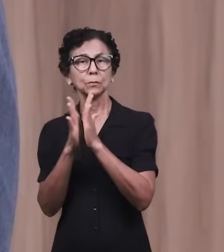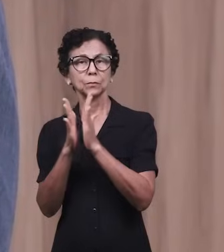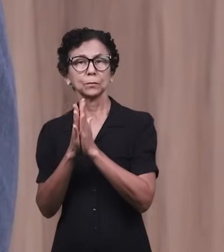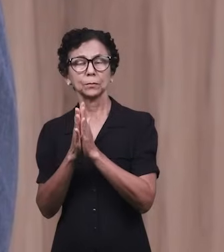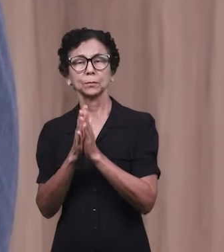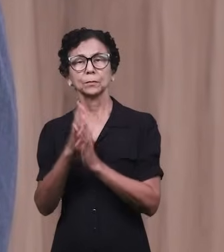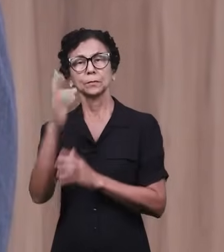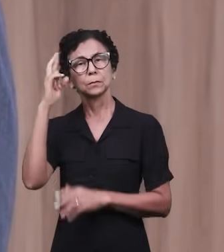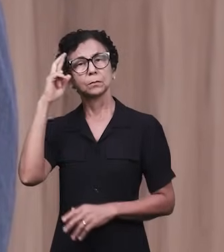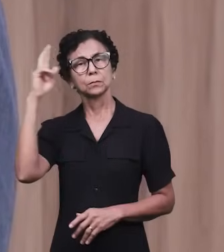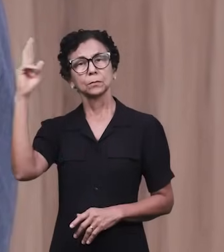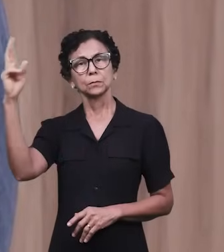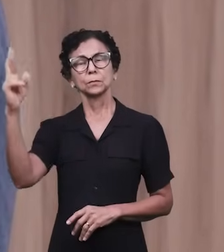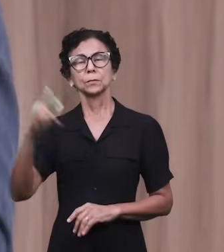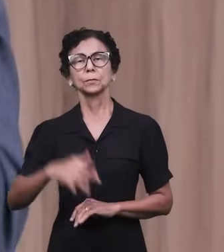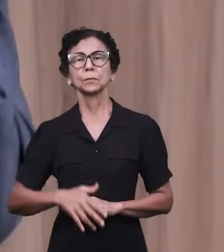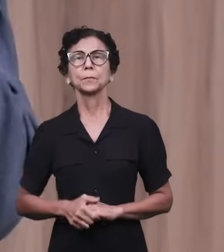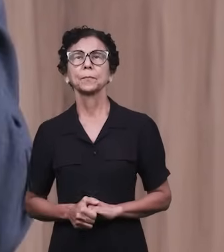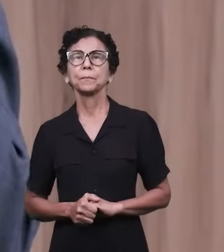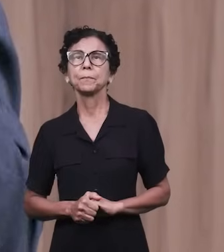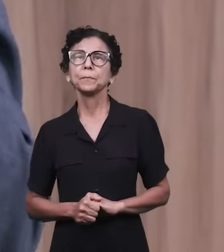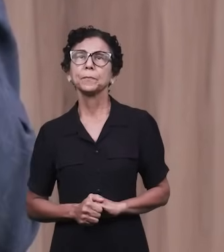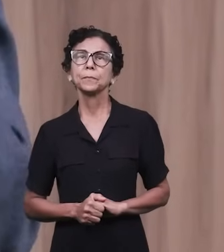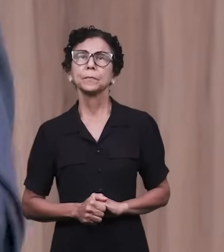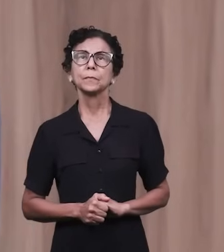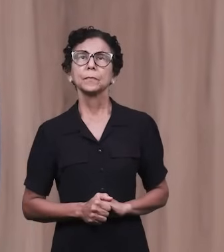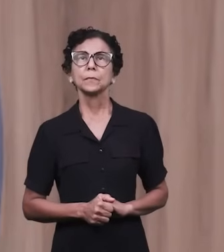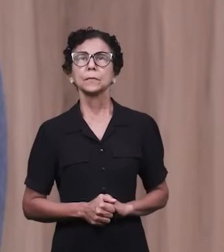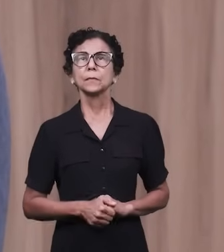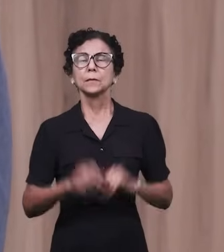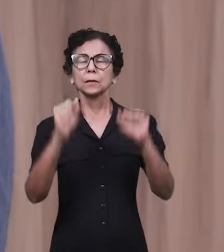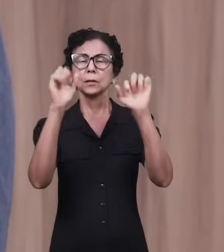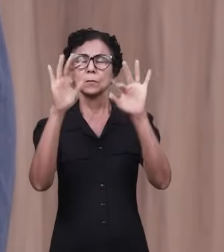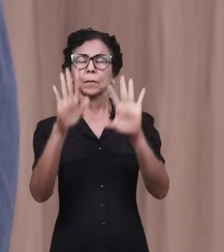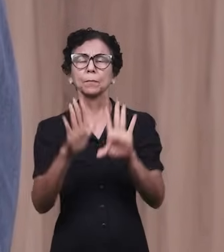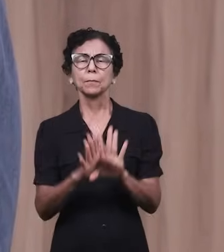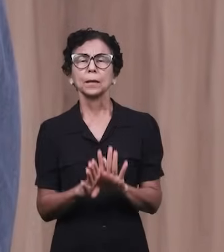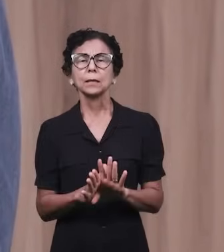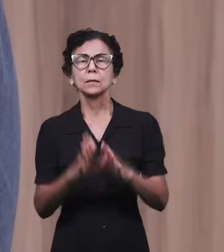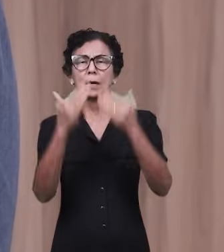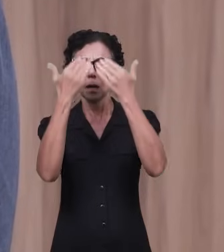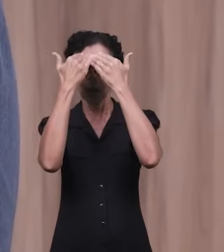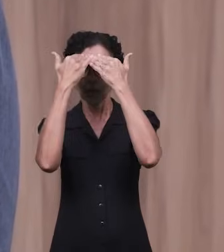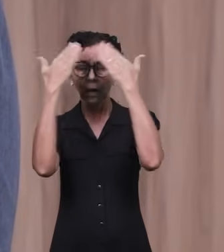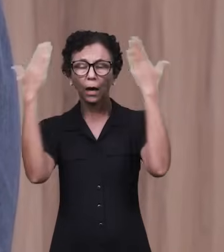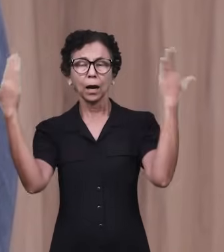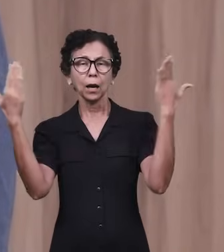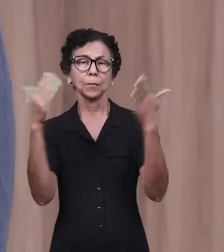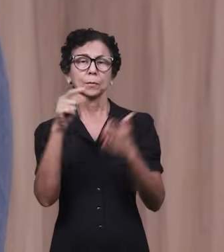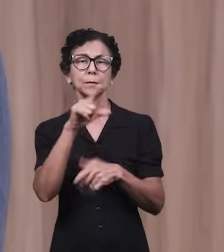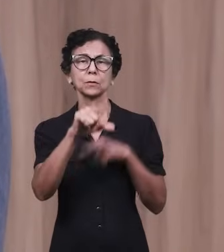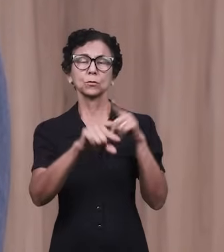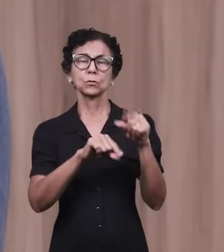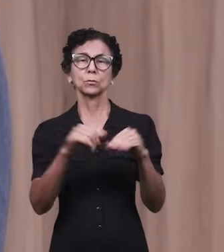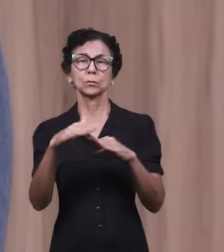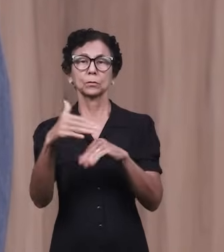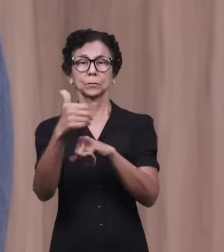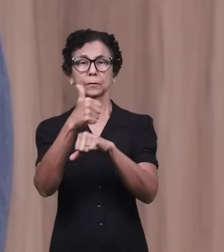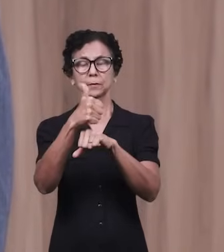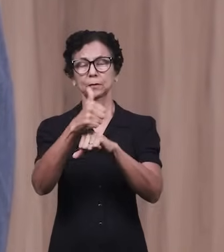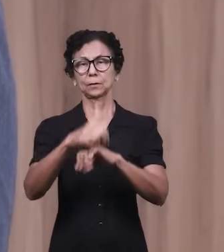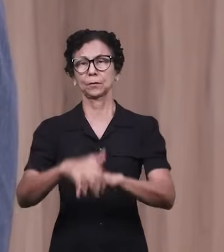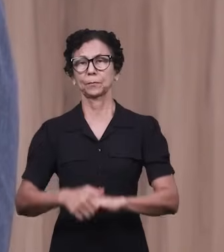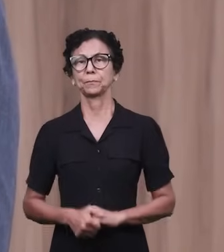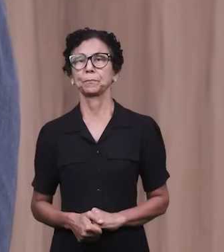eu peço hoje é que o Senhor me abençoe e abrir a minha mente para a escolha profissional. E eu tenho certeza que o Senhor vai responder. Então a família ela ajuda